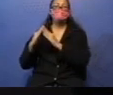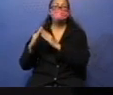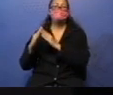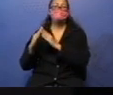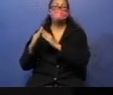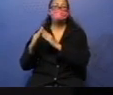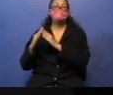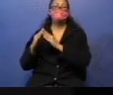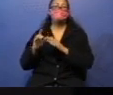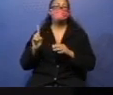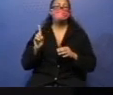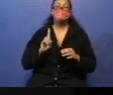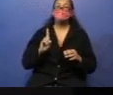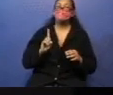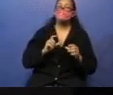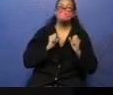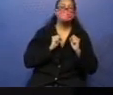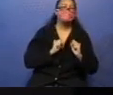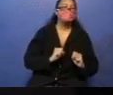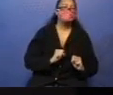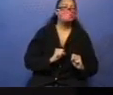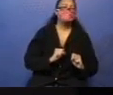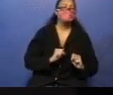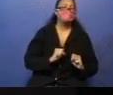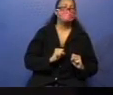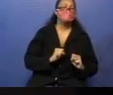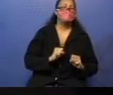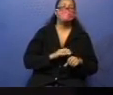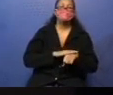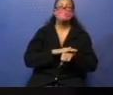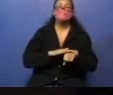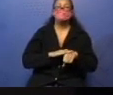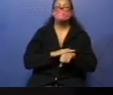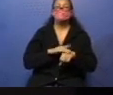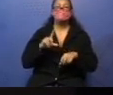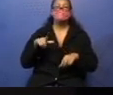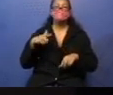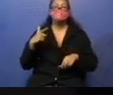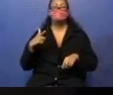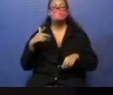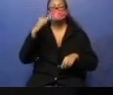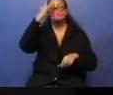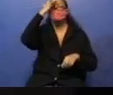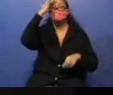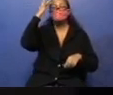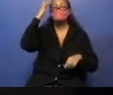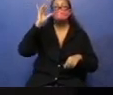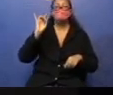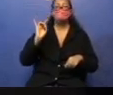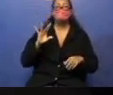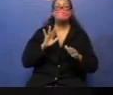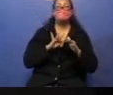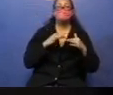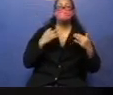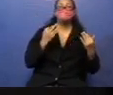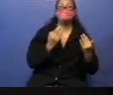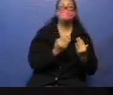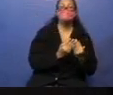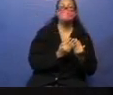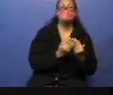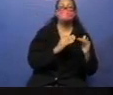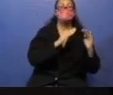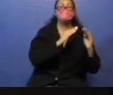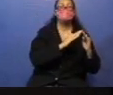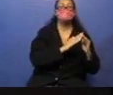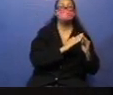tem um vizinho. Mas eu posso sair? Eu posso ficar conversando com outras pessoas? Não. Então, isso é para fazer somente em